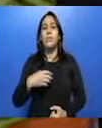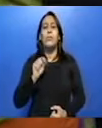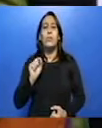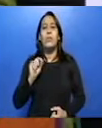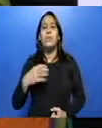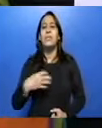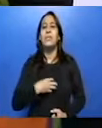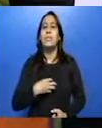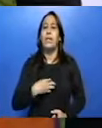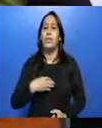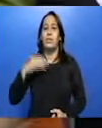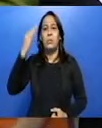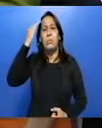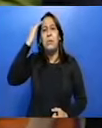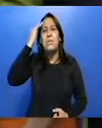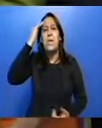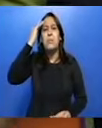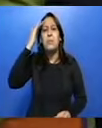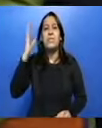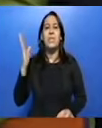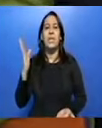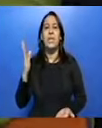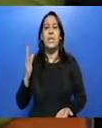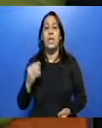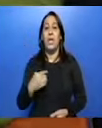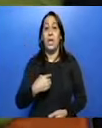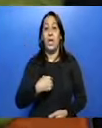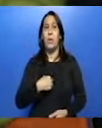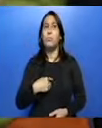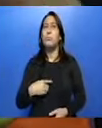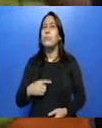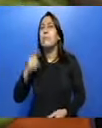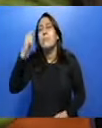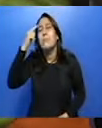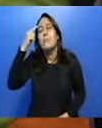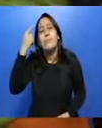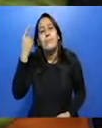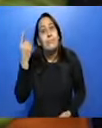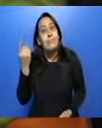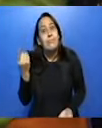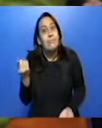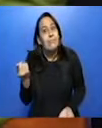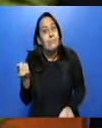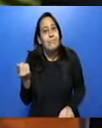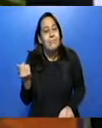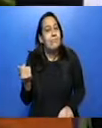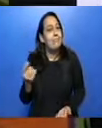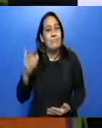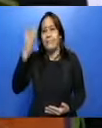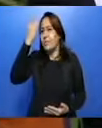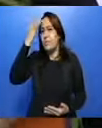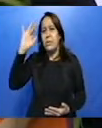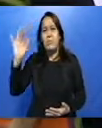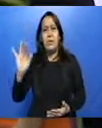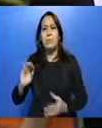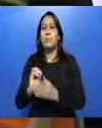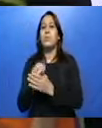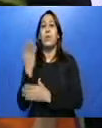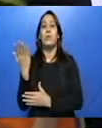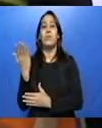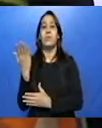pensei, pensei e aí eu coloquei suspense, porque a gente não sabe o que vai acontecer. Então, vamos